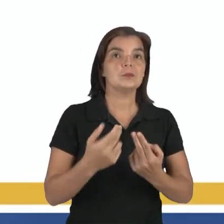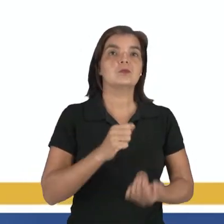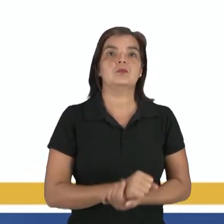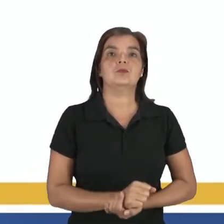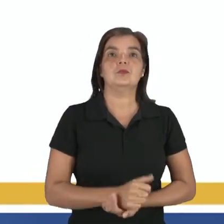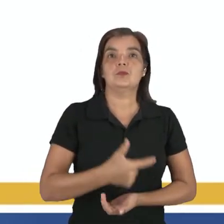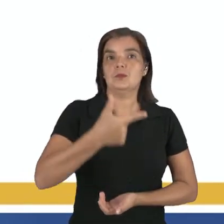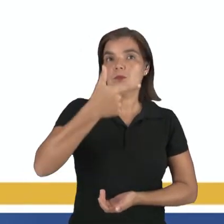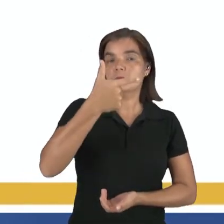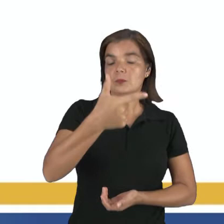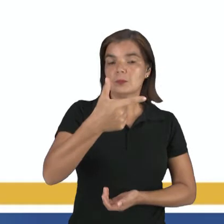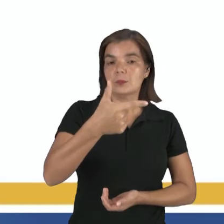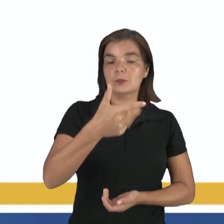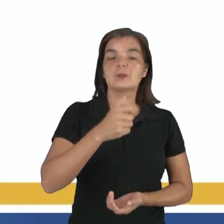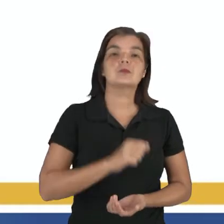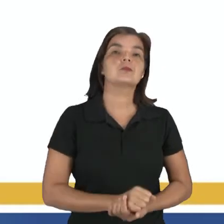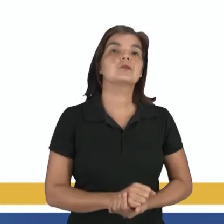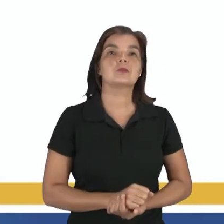coisa.